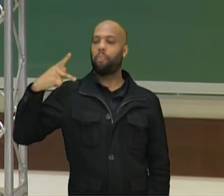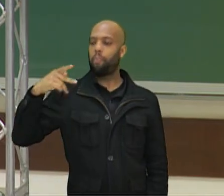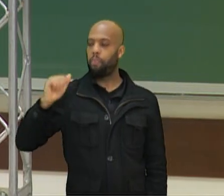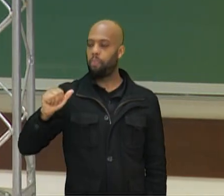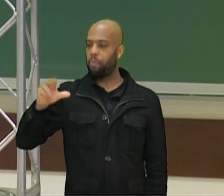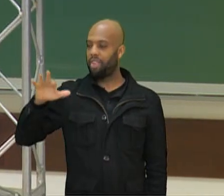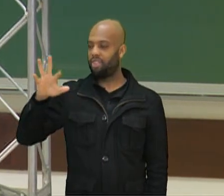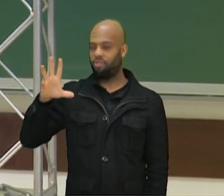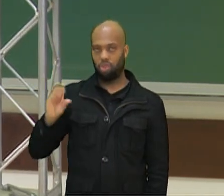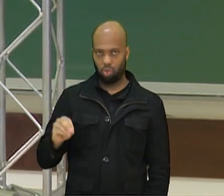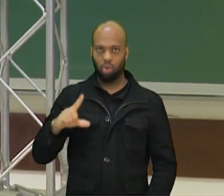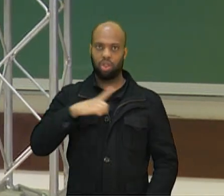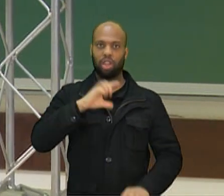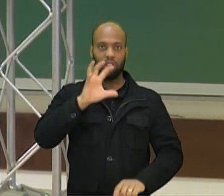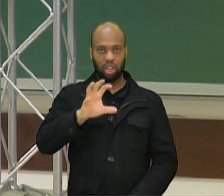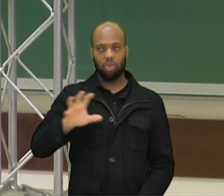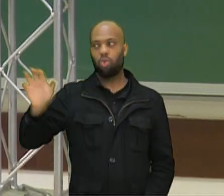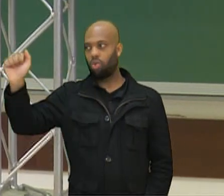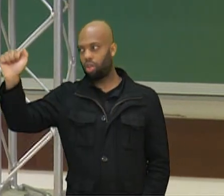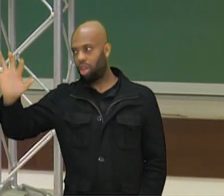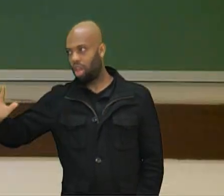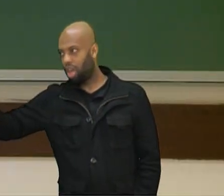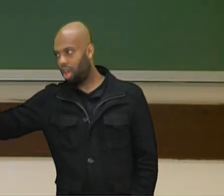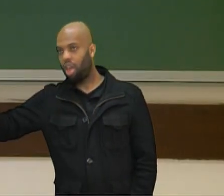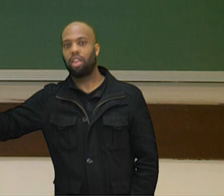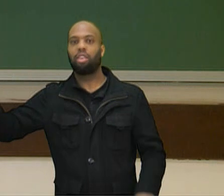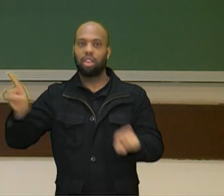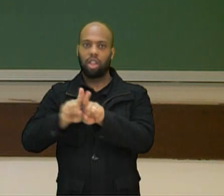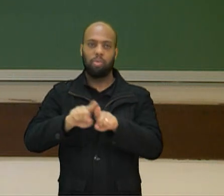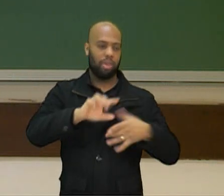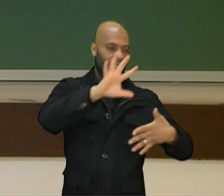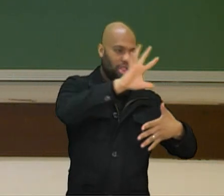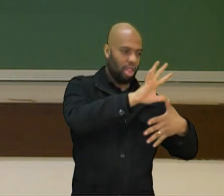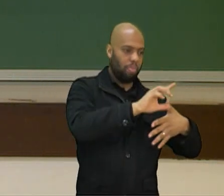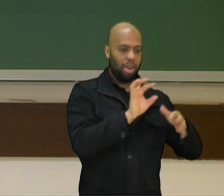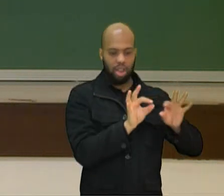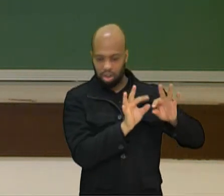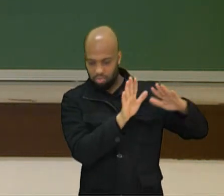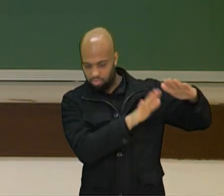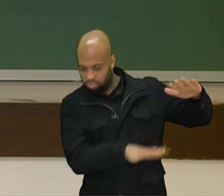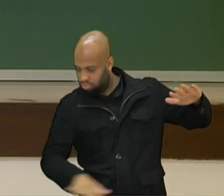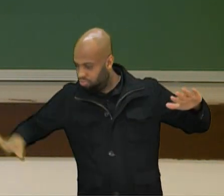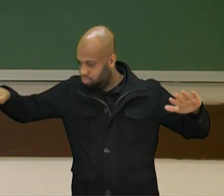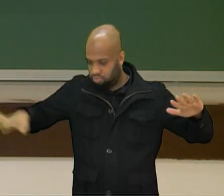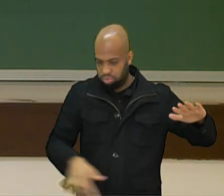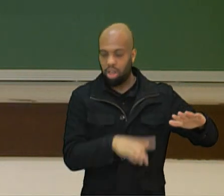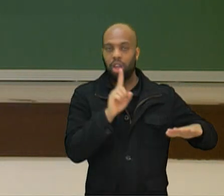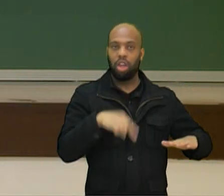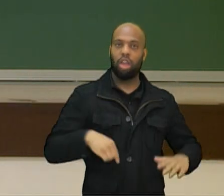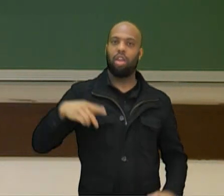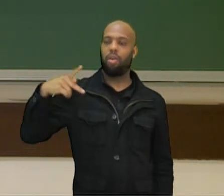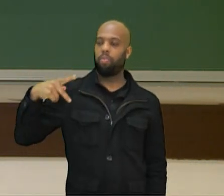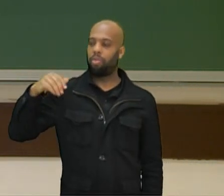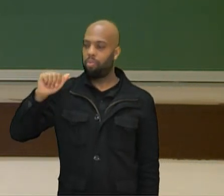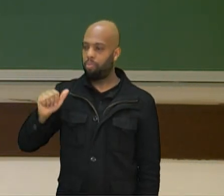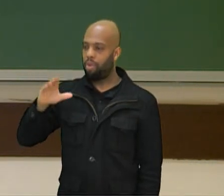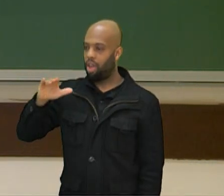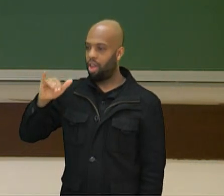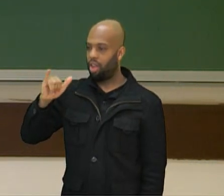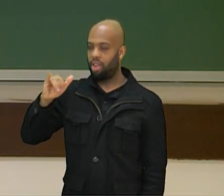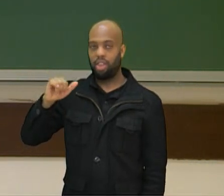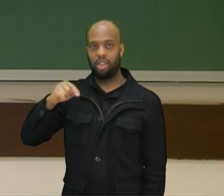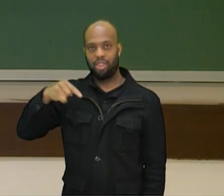entre Ásia e América. E é importante a gente destacar que nosso planeta ele é circular.